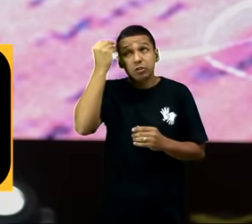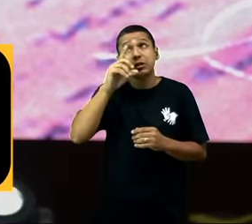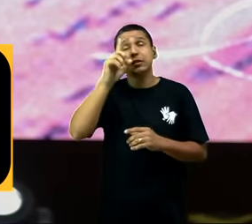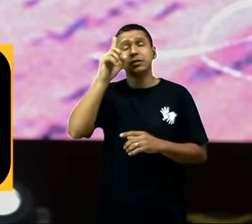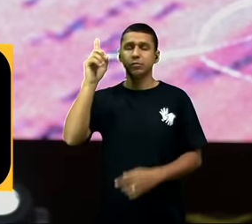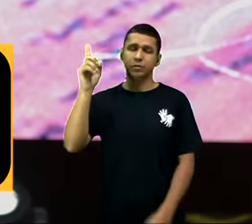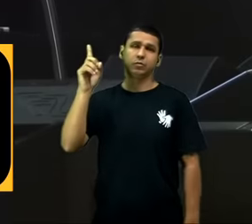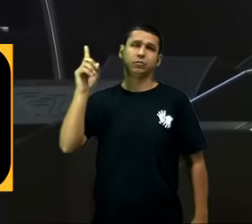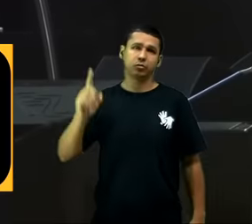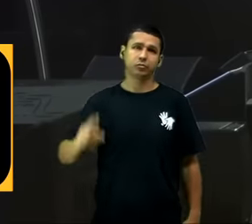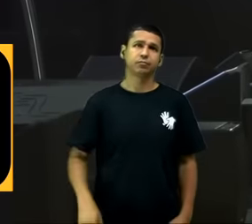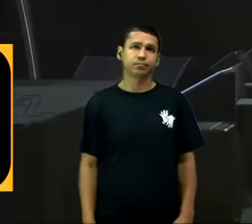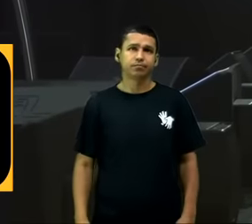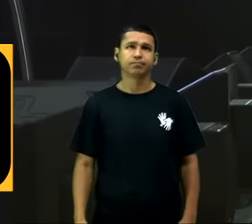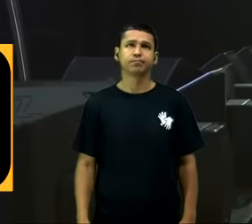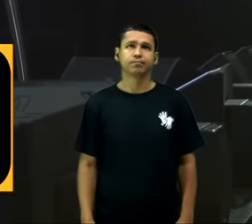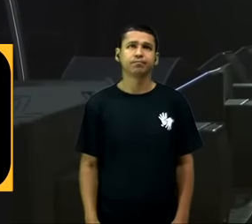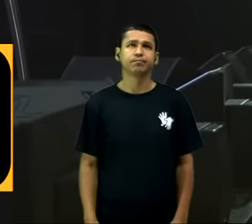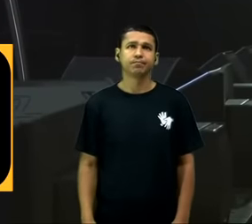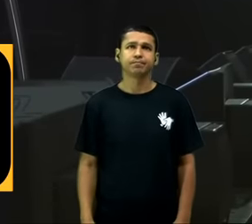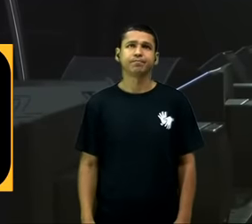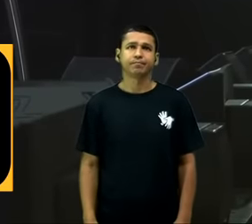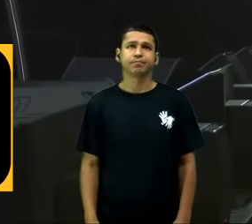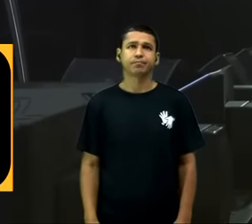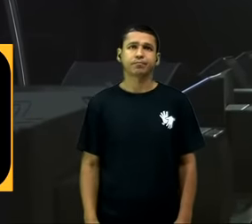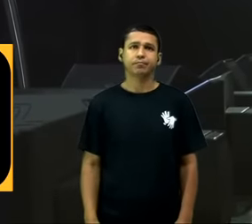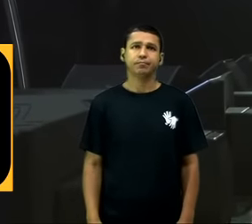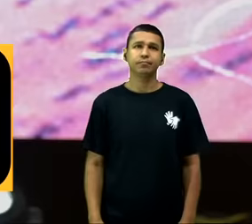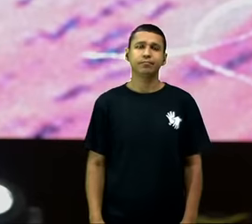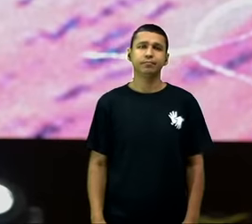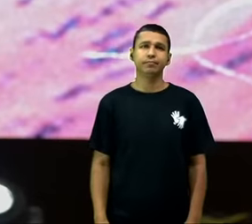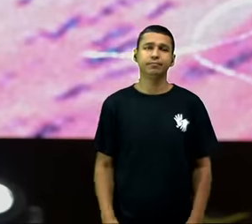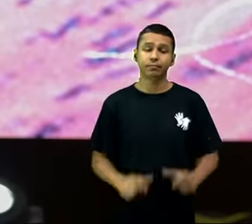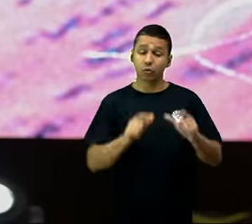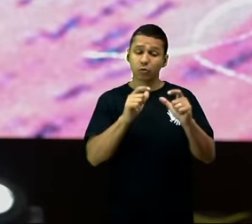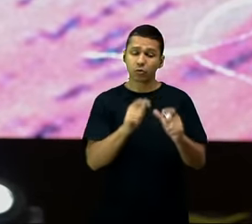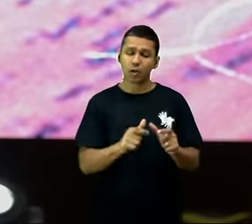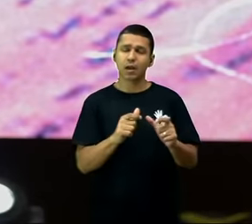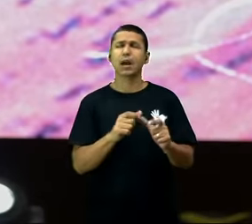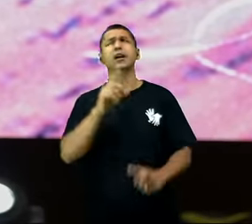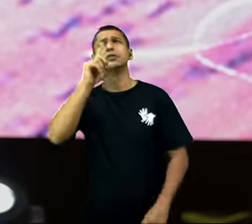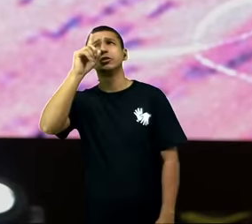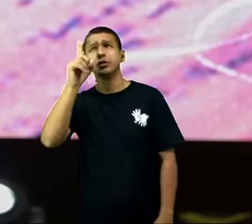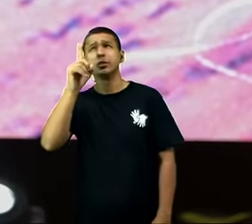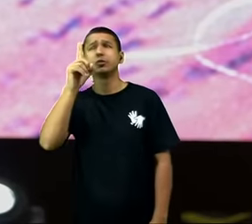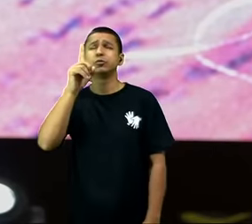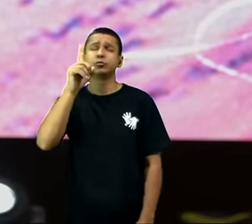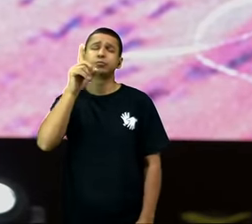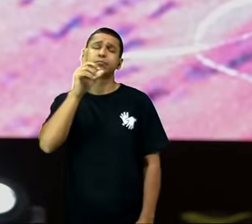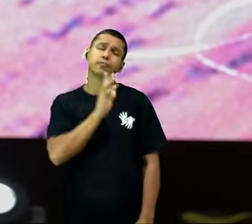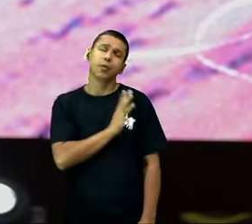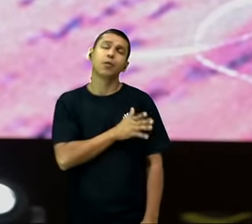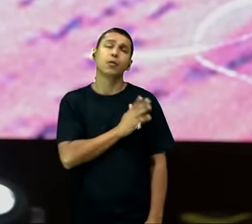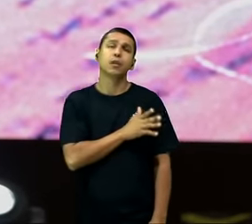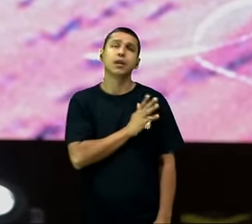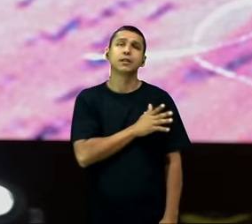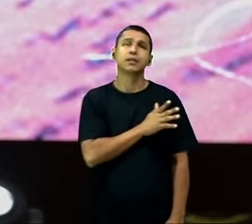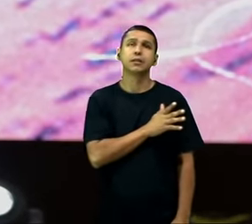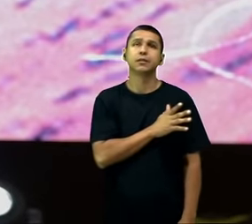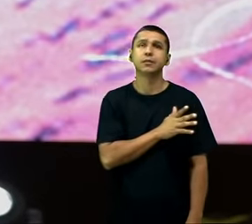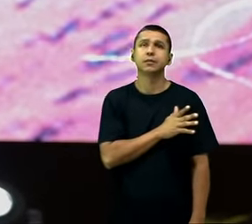por distração, deixou tomar o lugar de Deus na nossa vida. Hoje, quando tem tempo, eu dou para